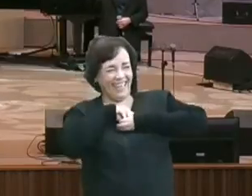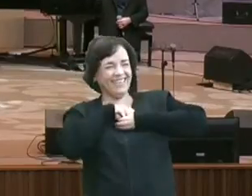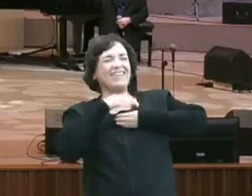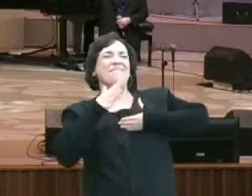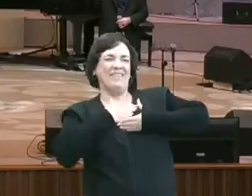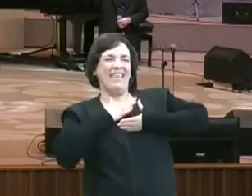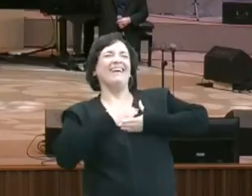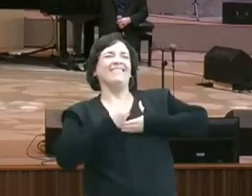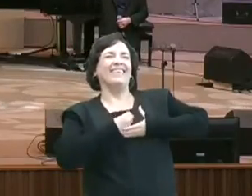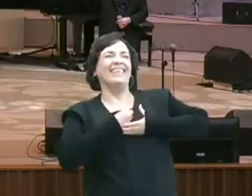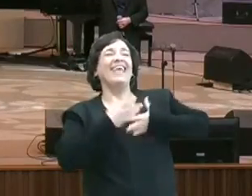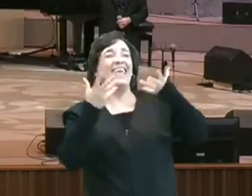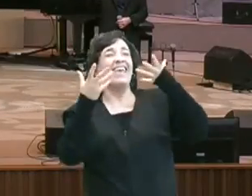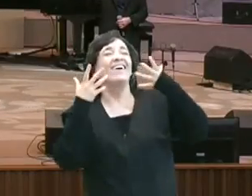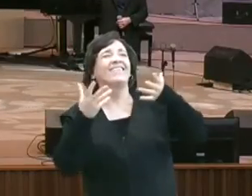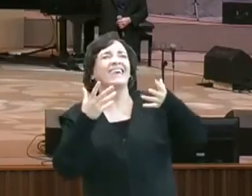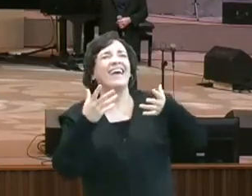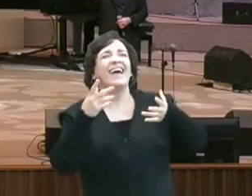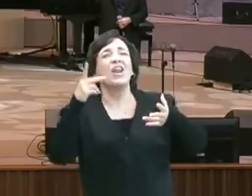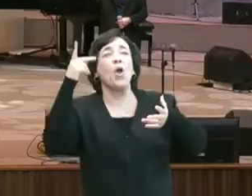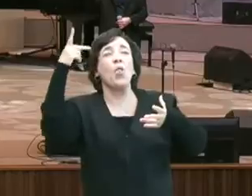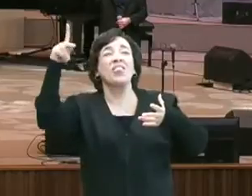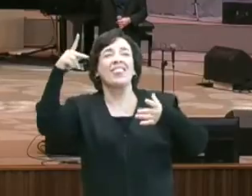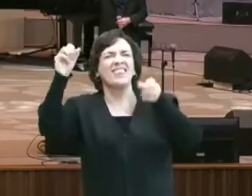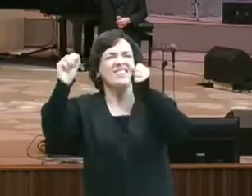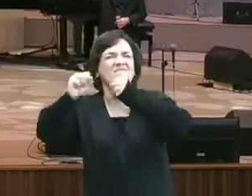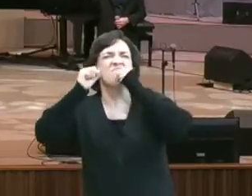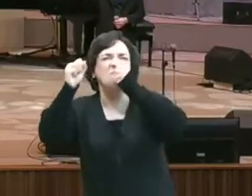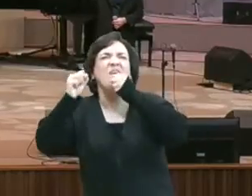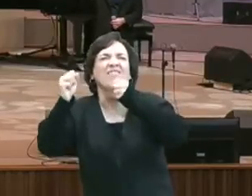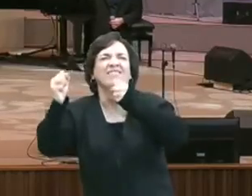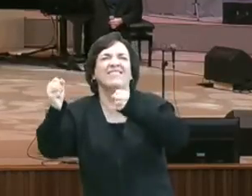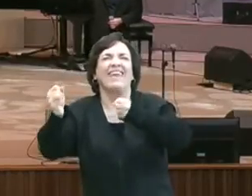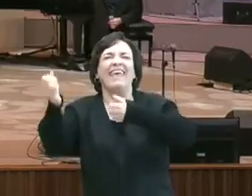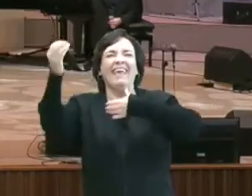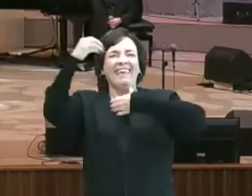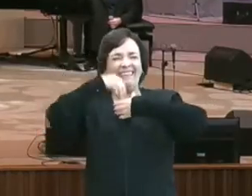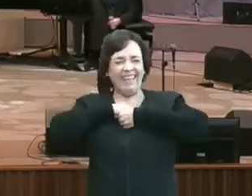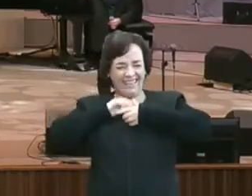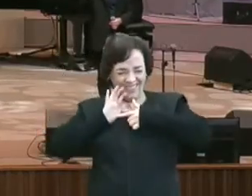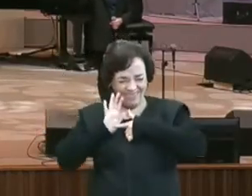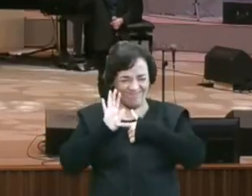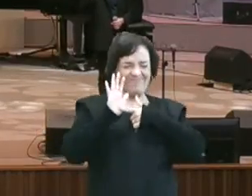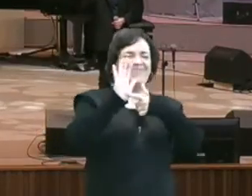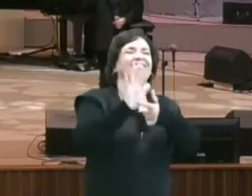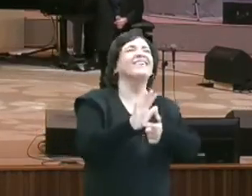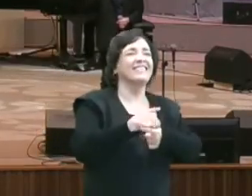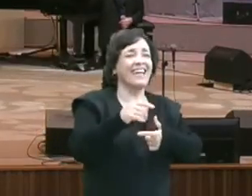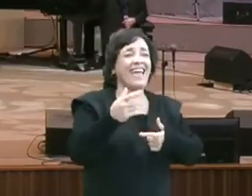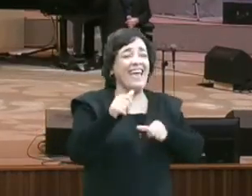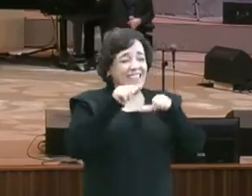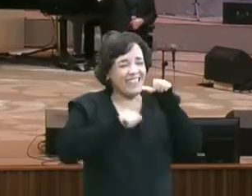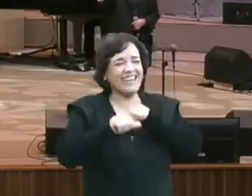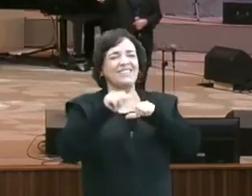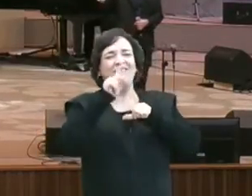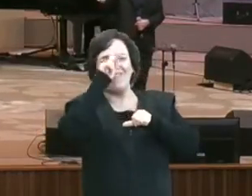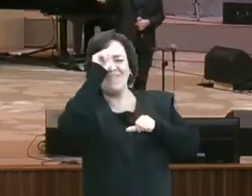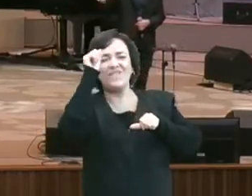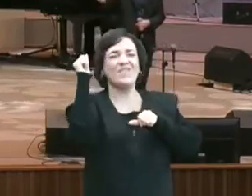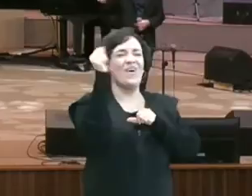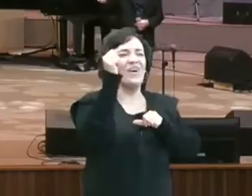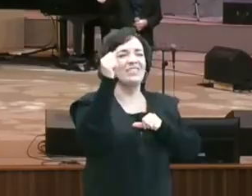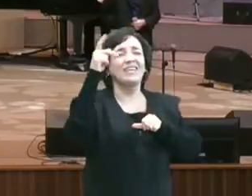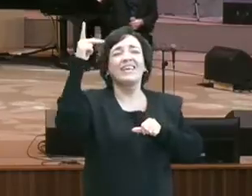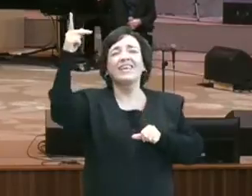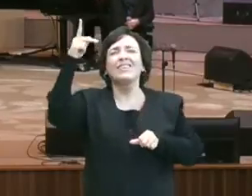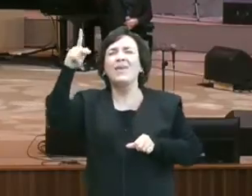vida. Eu quero que o teu poder se manifeste na minha fraqueza. Senhor Jesus, que o